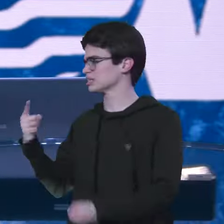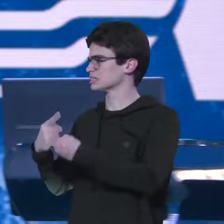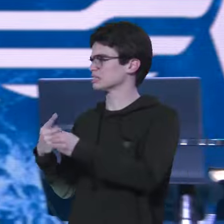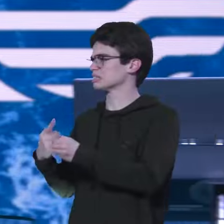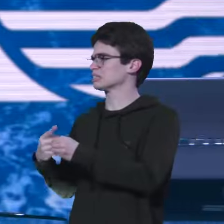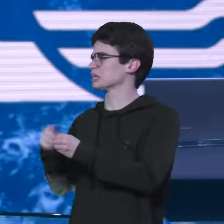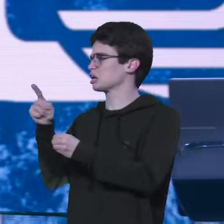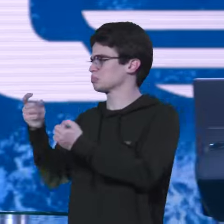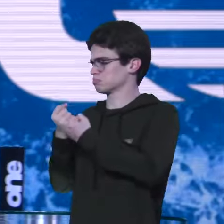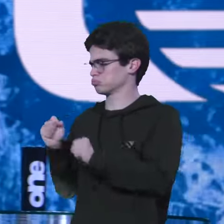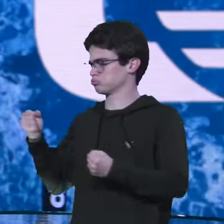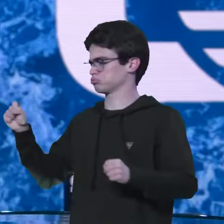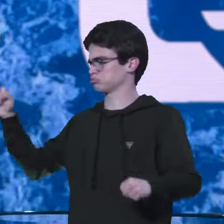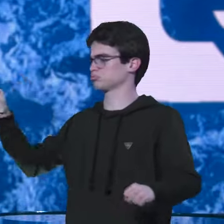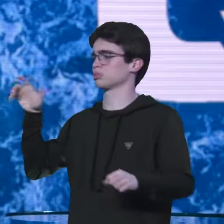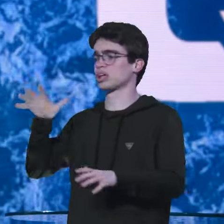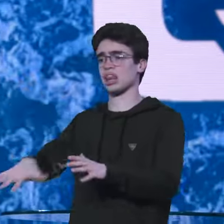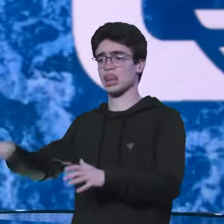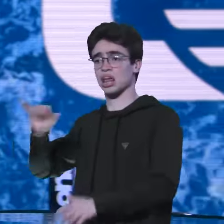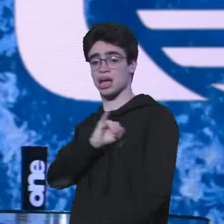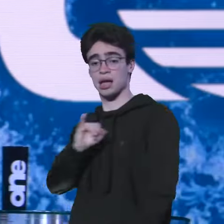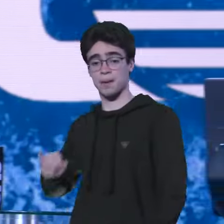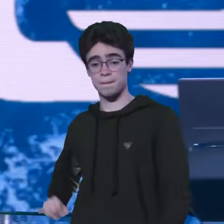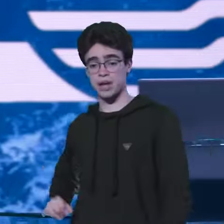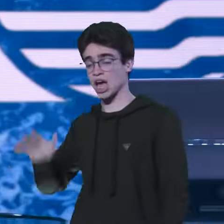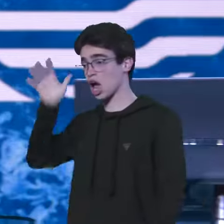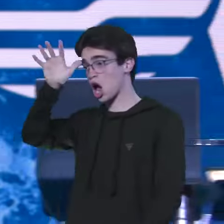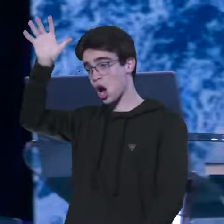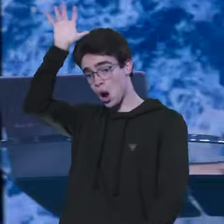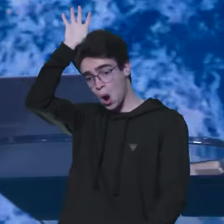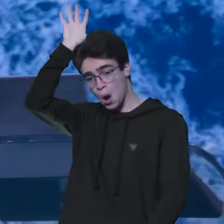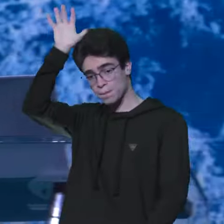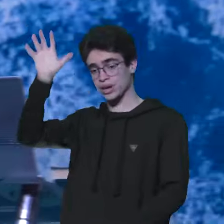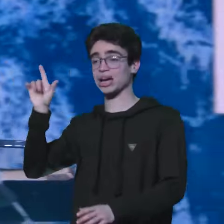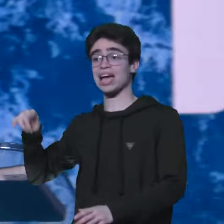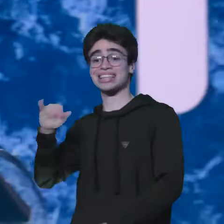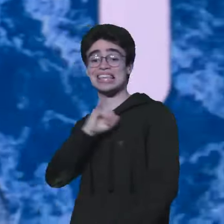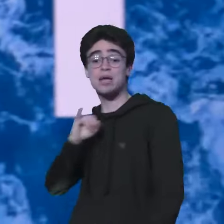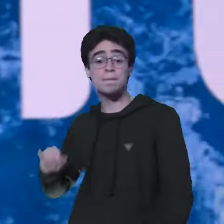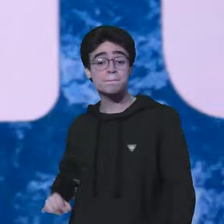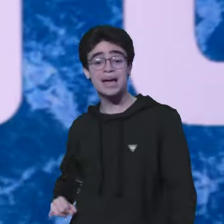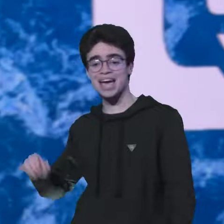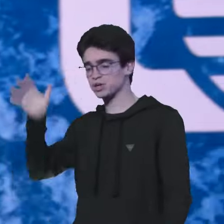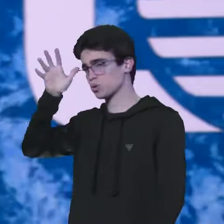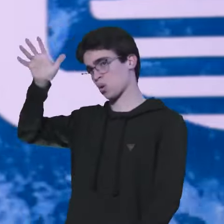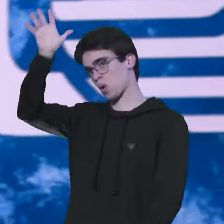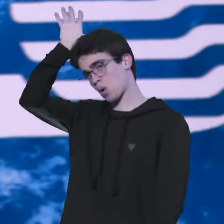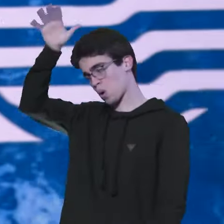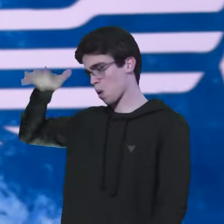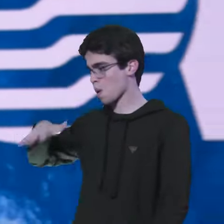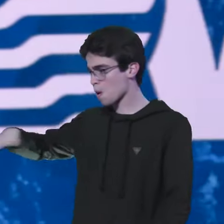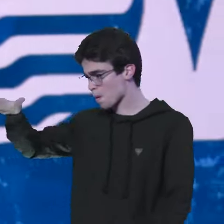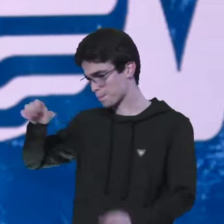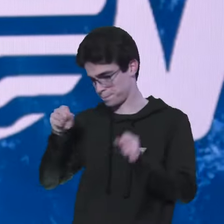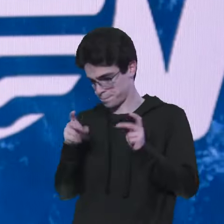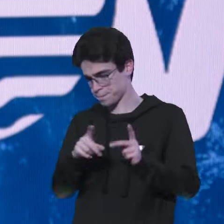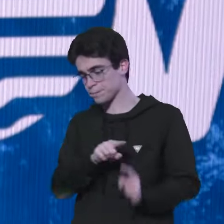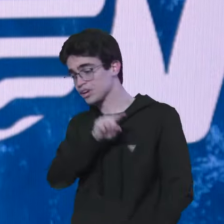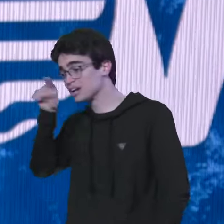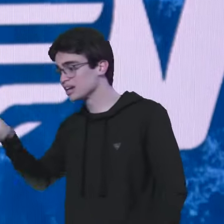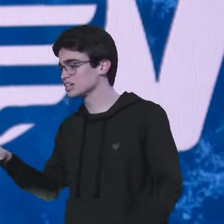de Roma, do Império Romano, não era de Roma, porque Roma é outra cidade, mas do Império Romano. E eles foram naquela cidade,